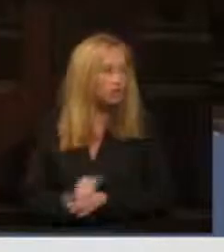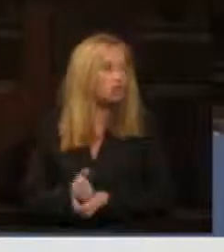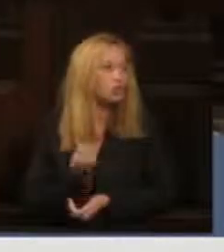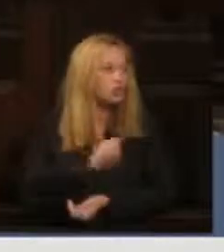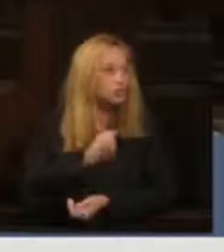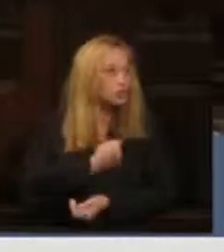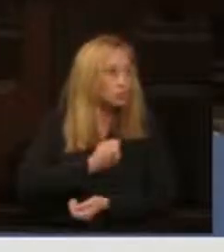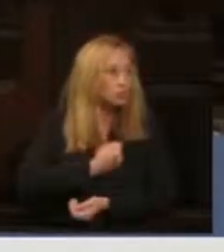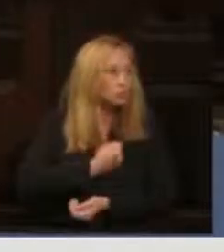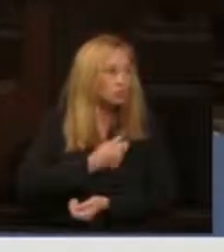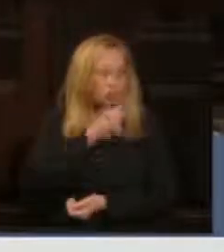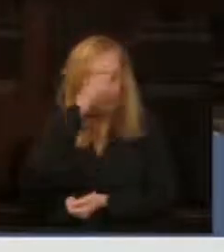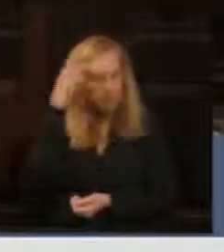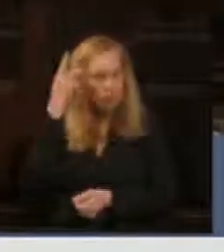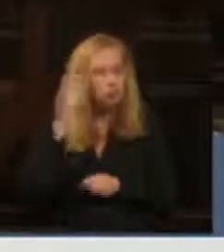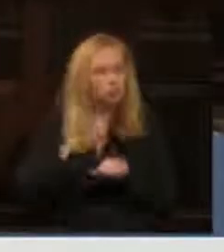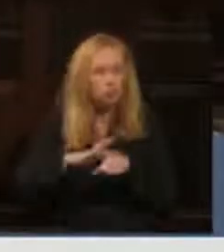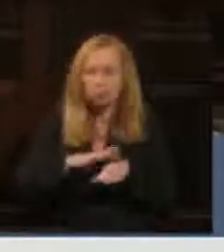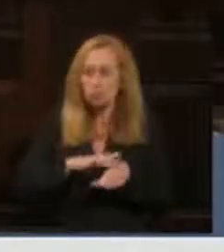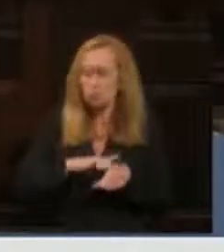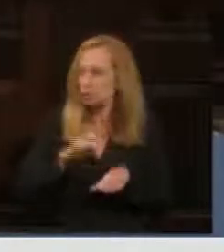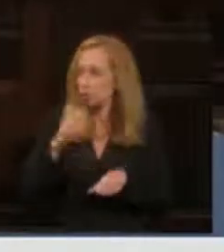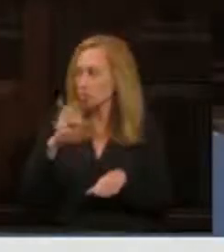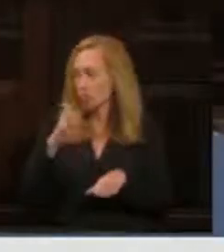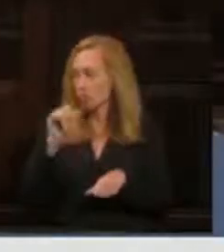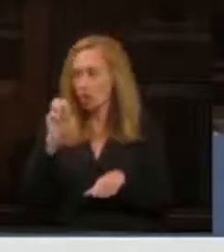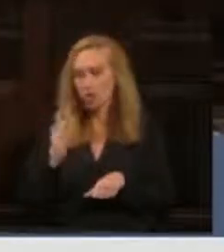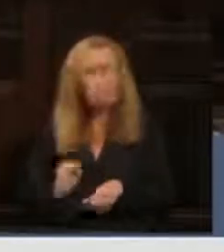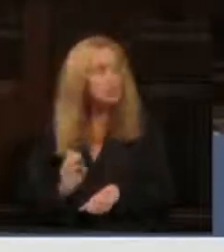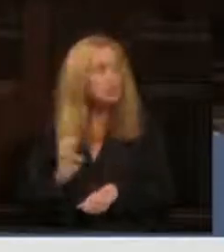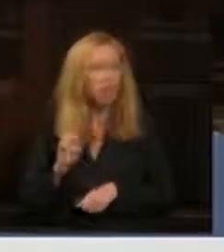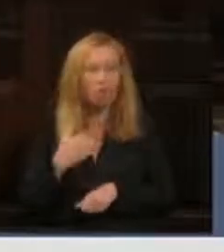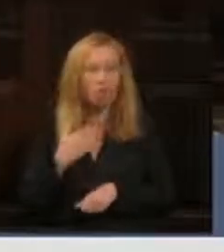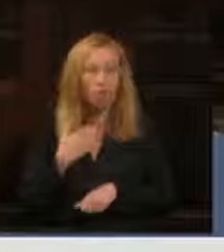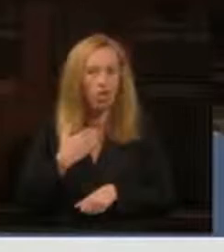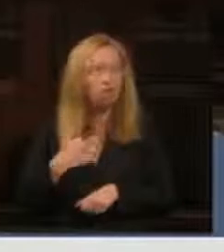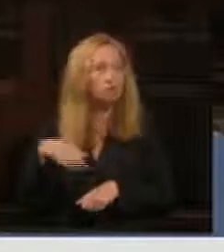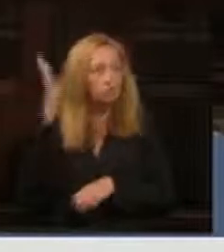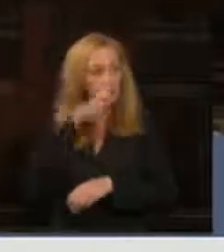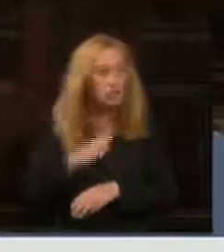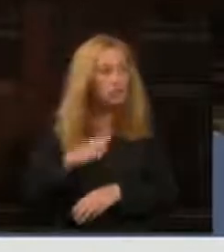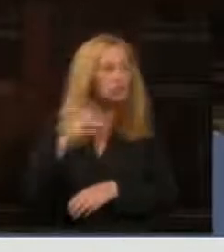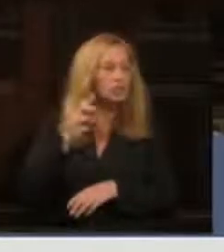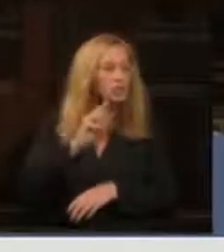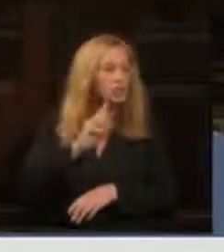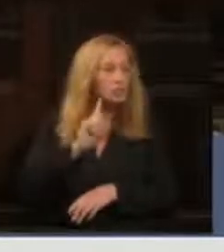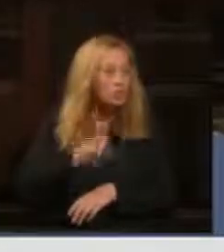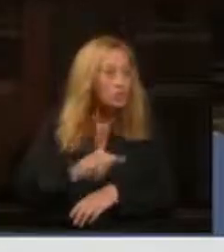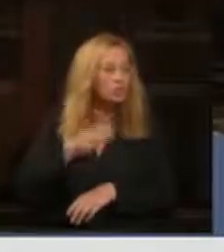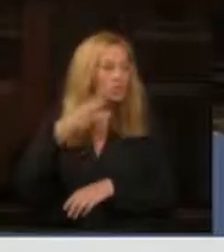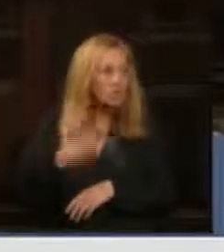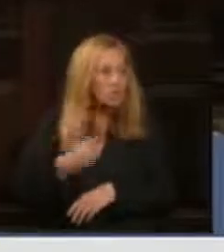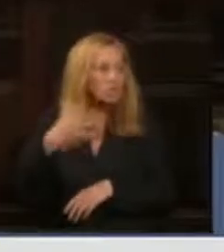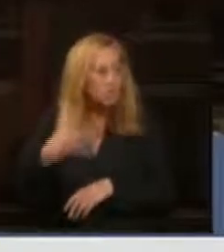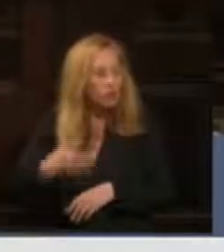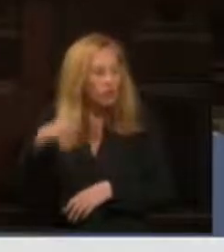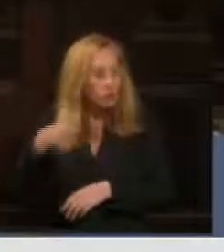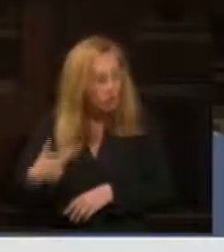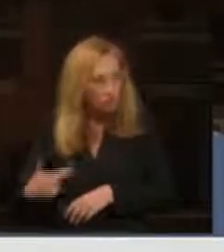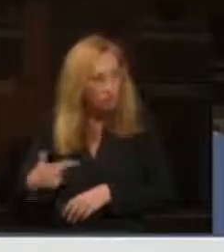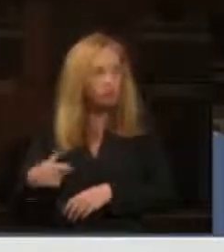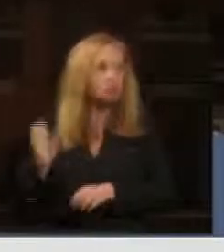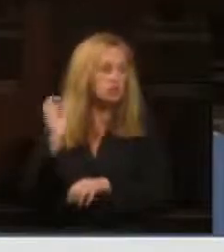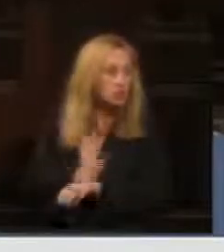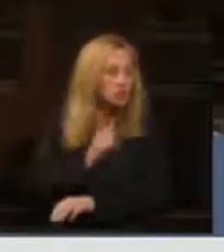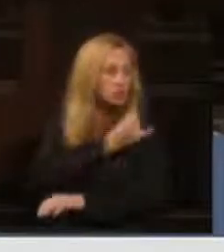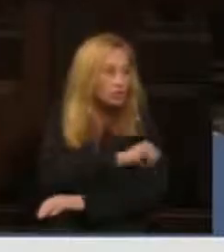de casos de tuberculose superresistente notificados no Brasil foi de 1.342, sendo que no estado do Rio de